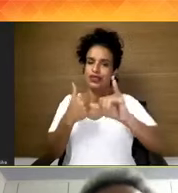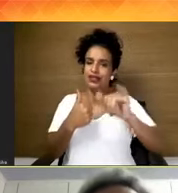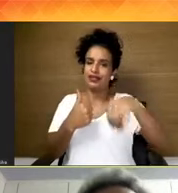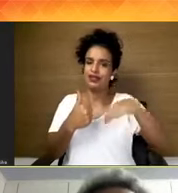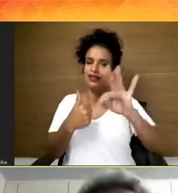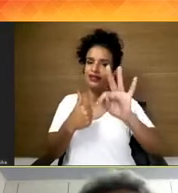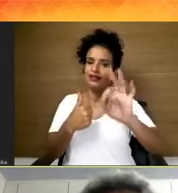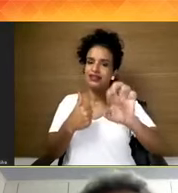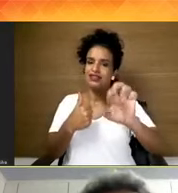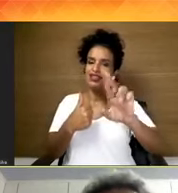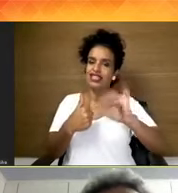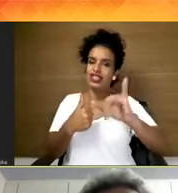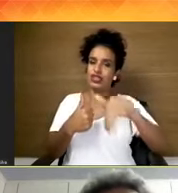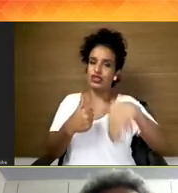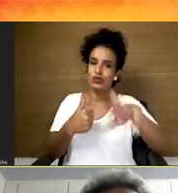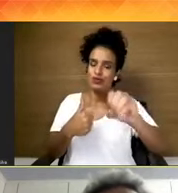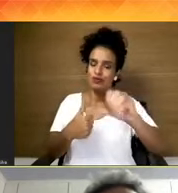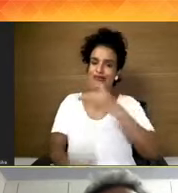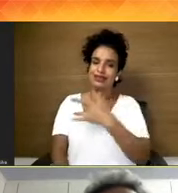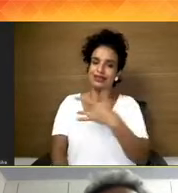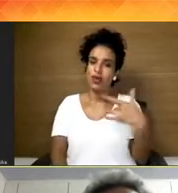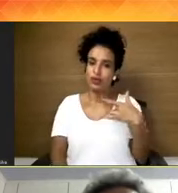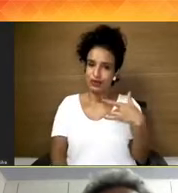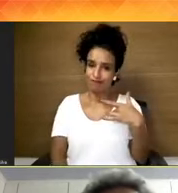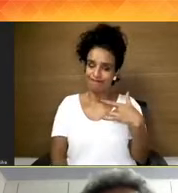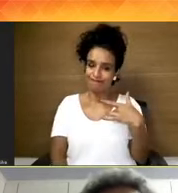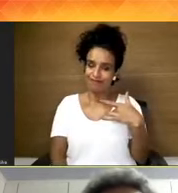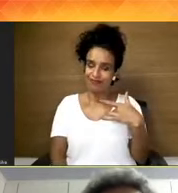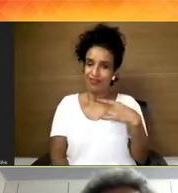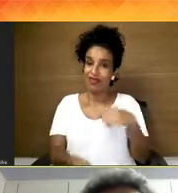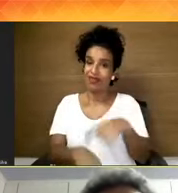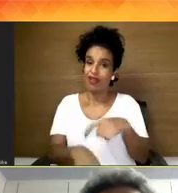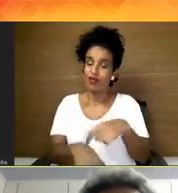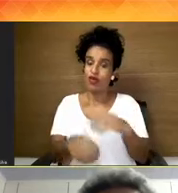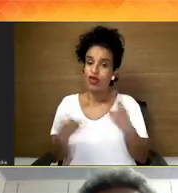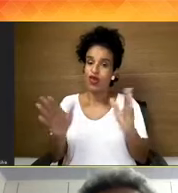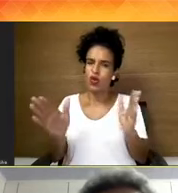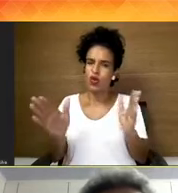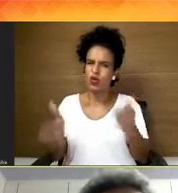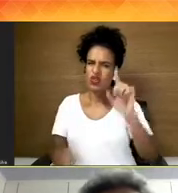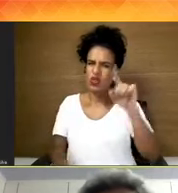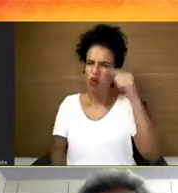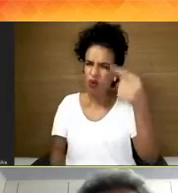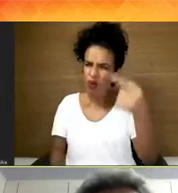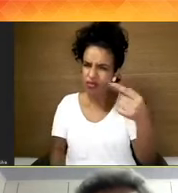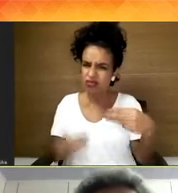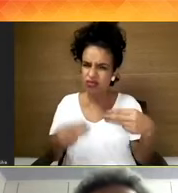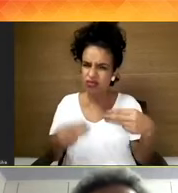da saúde. Hoje, um outro ministro, que acho que é do meio ambiente,